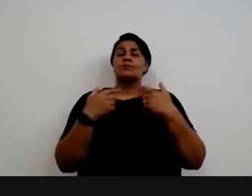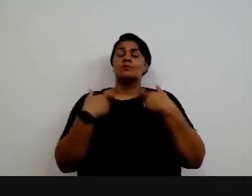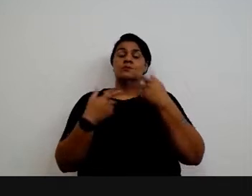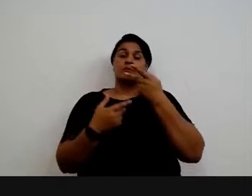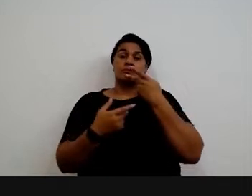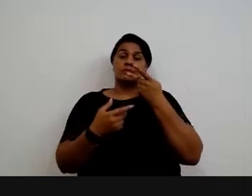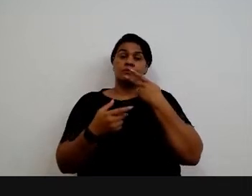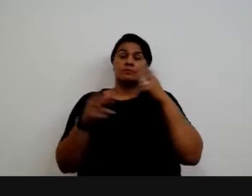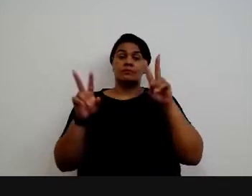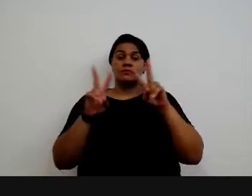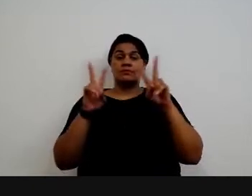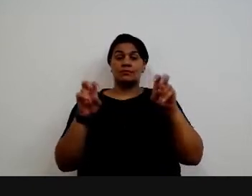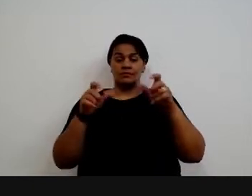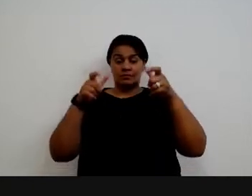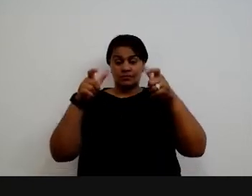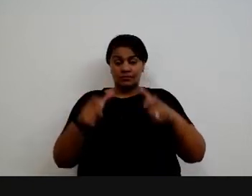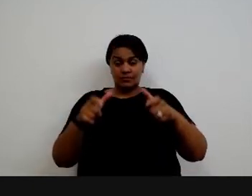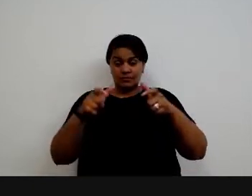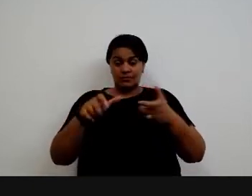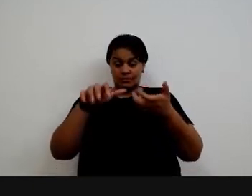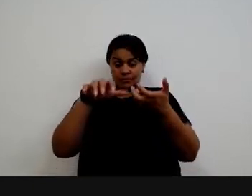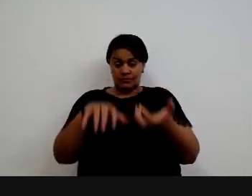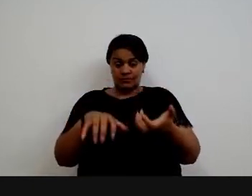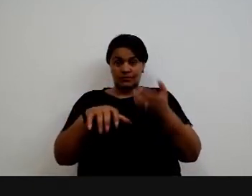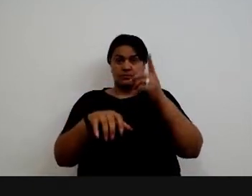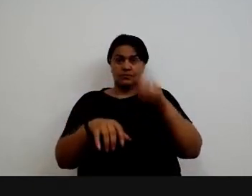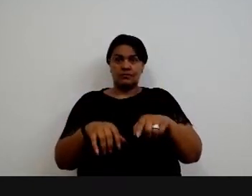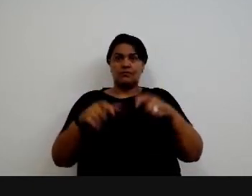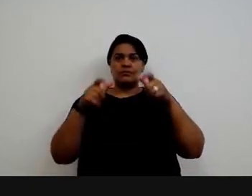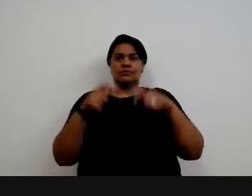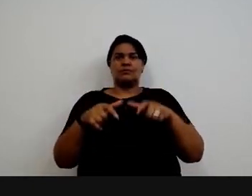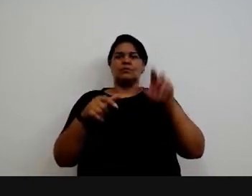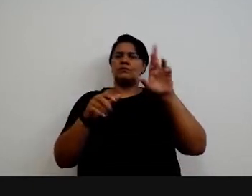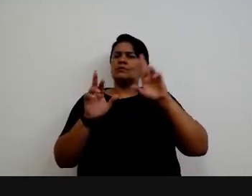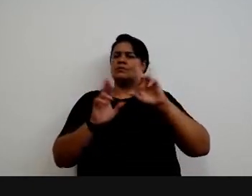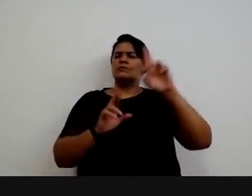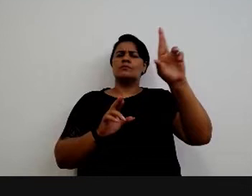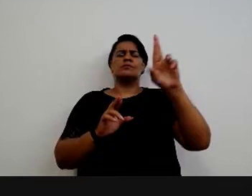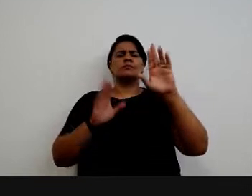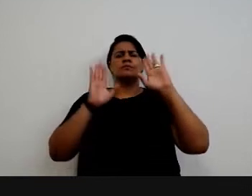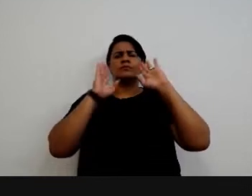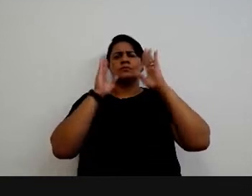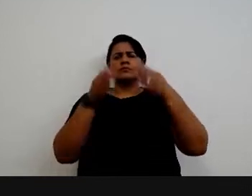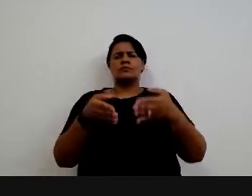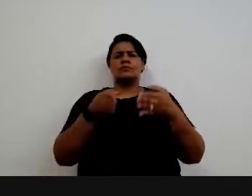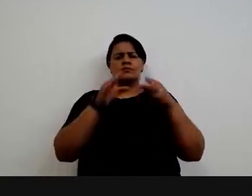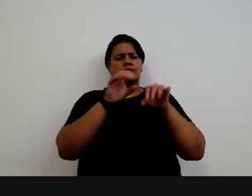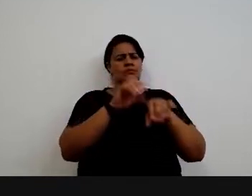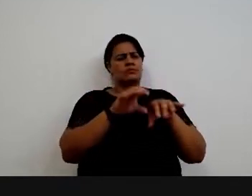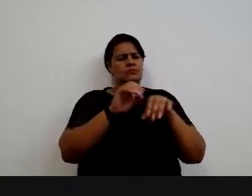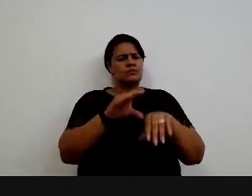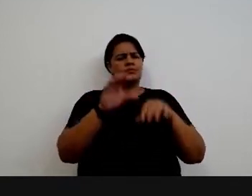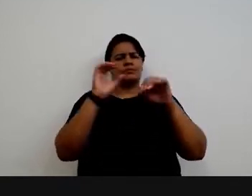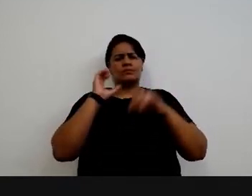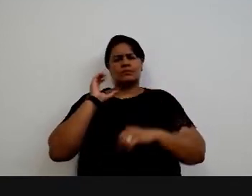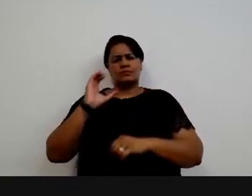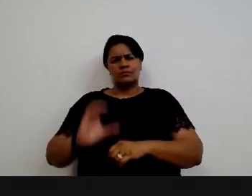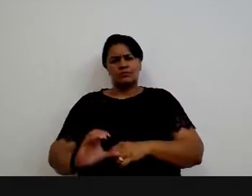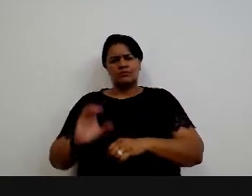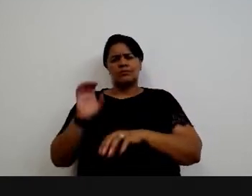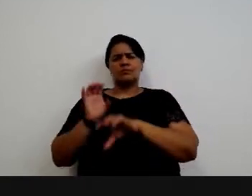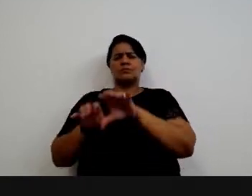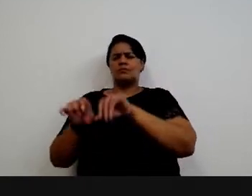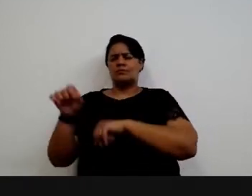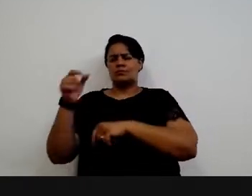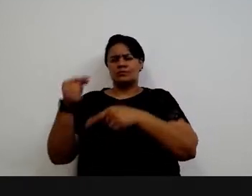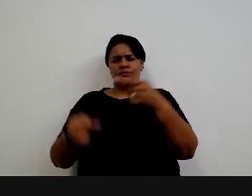o locus privilegiado para que se faça educação para a democracia, educação para a cidadania, formação política. Cada